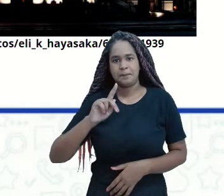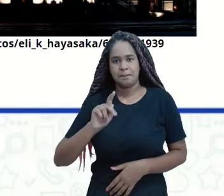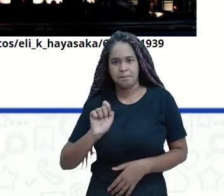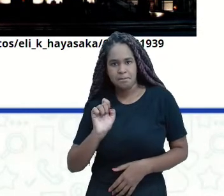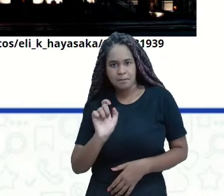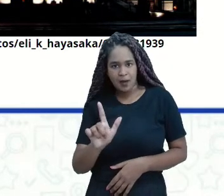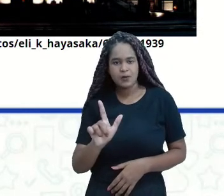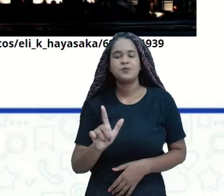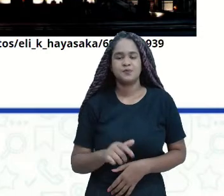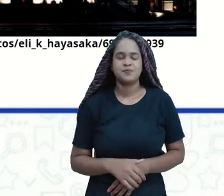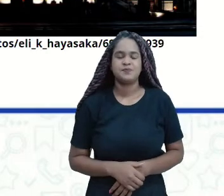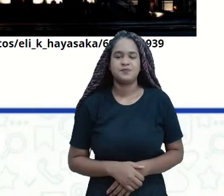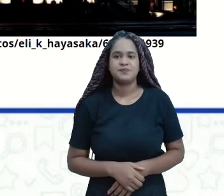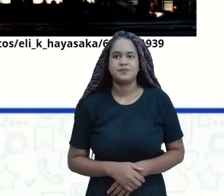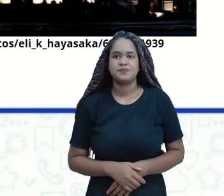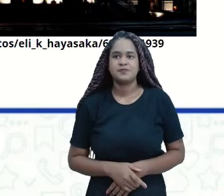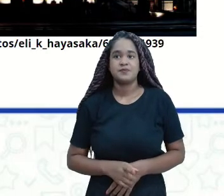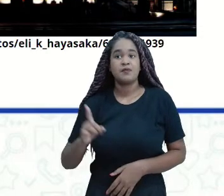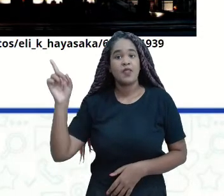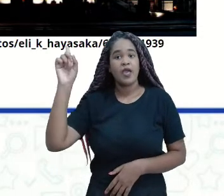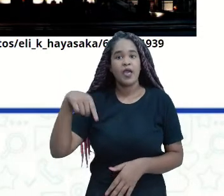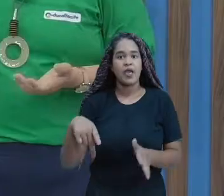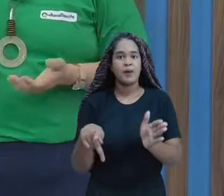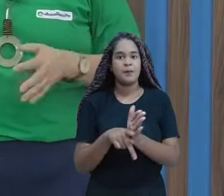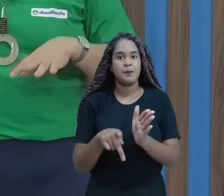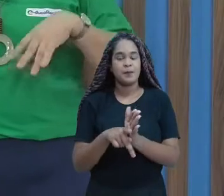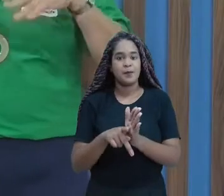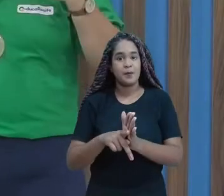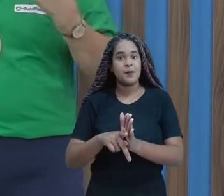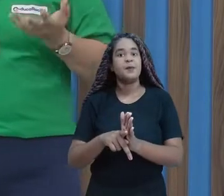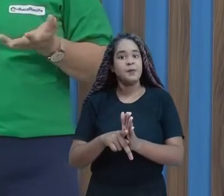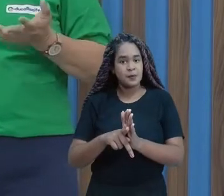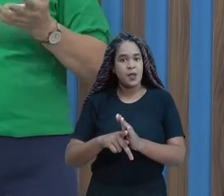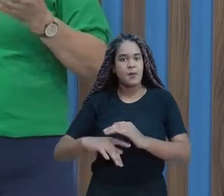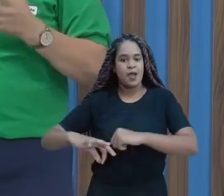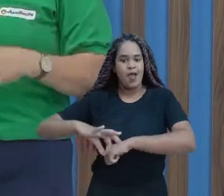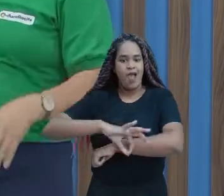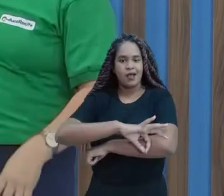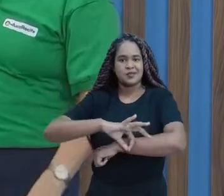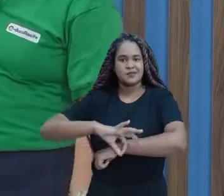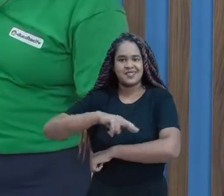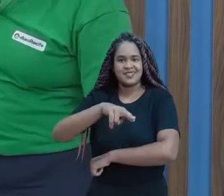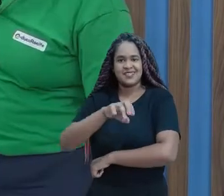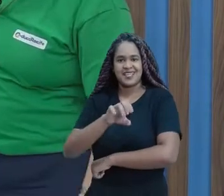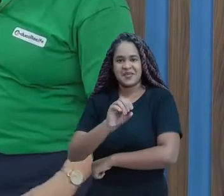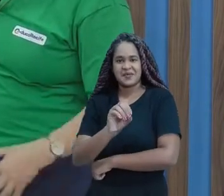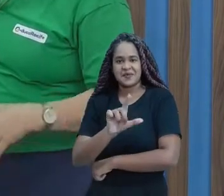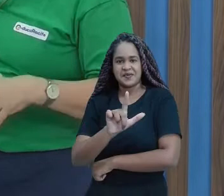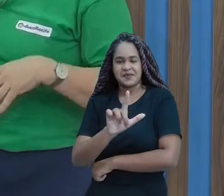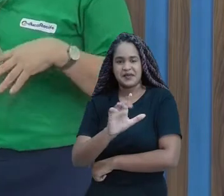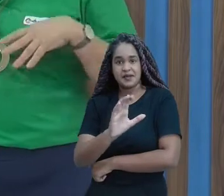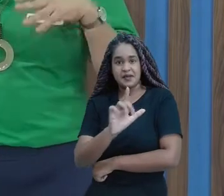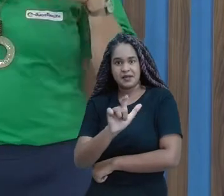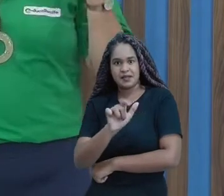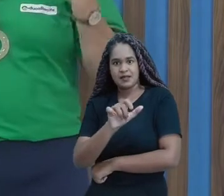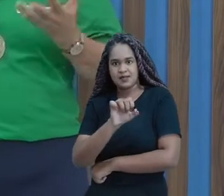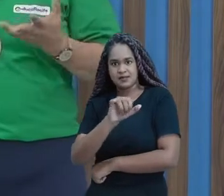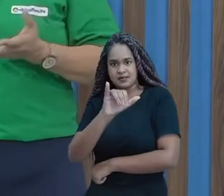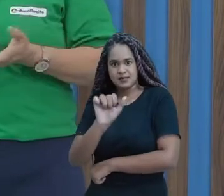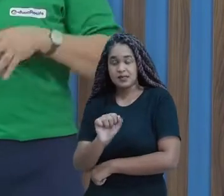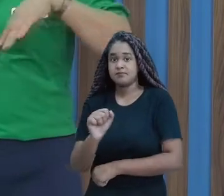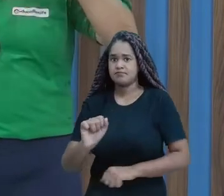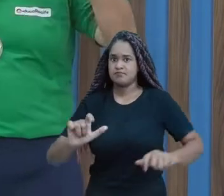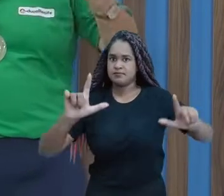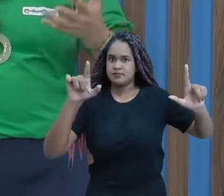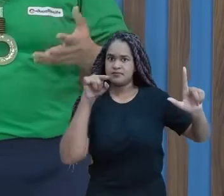né, ironicamente, é um prédio de arquitetura neoclássica, e vocês veem que o cartaz, né, ele é bem